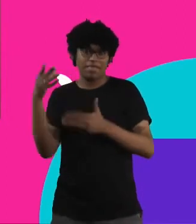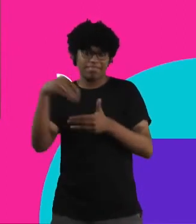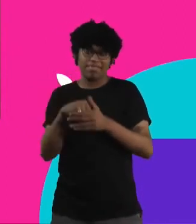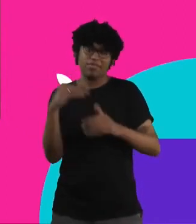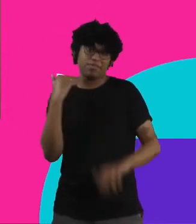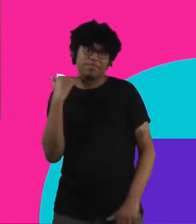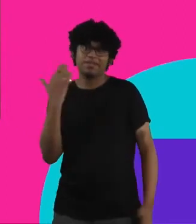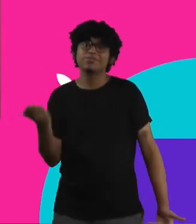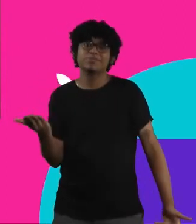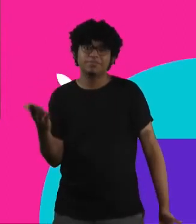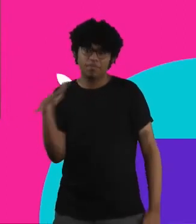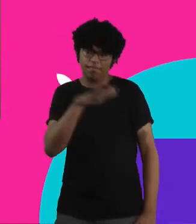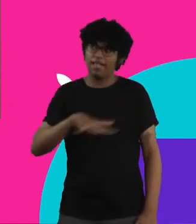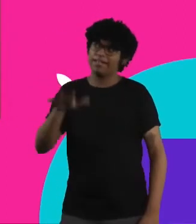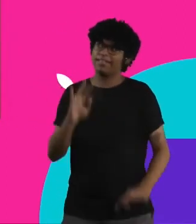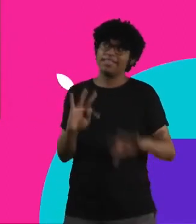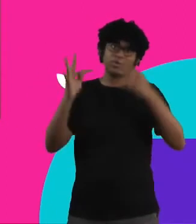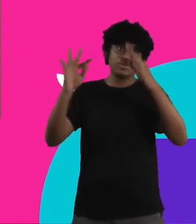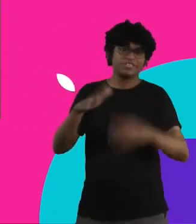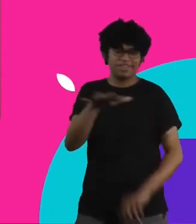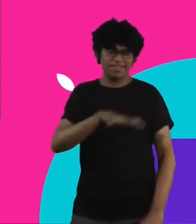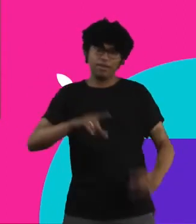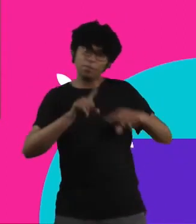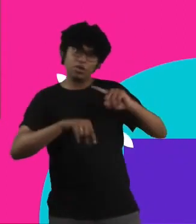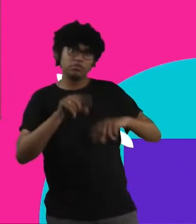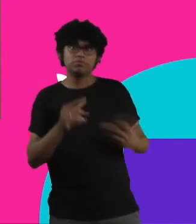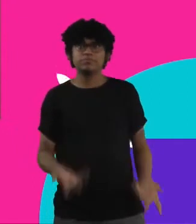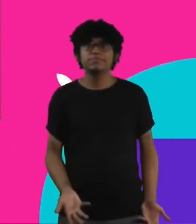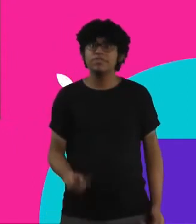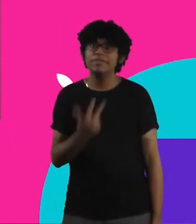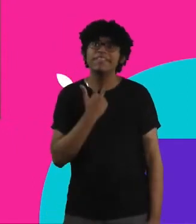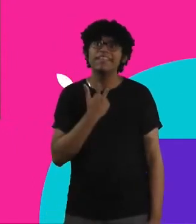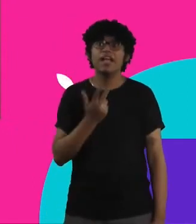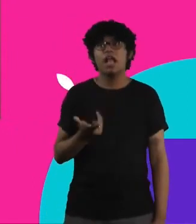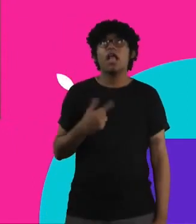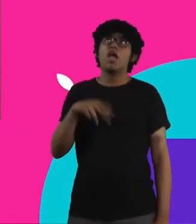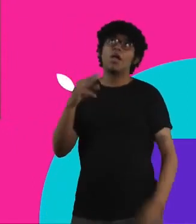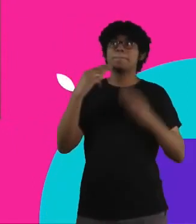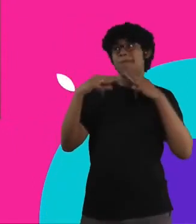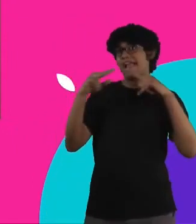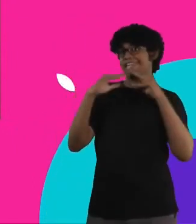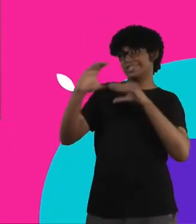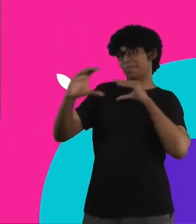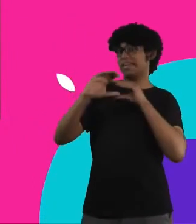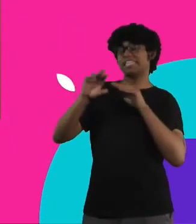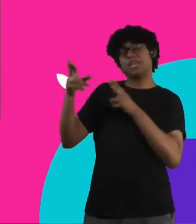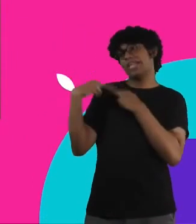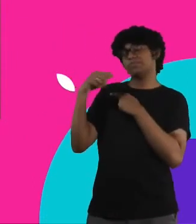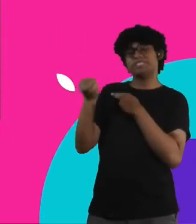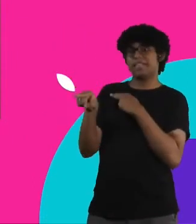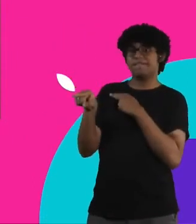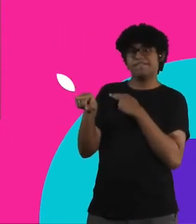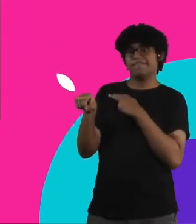mulheres da periferia na sua área de tecnologia. Não dá para você achar que somente o marketing e a comunicação